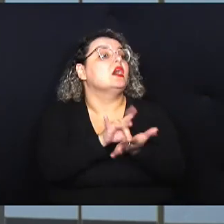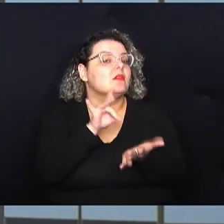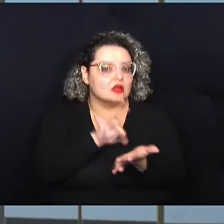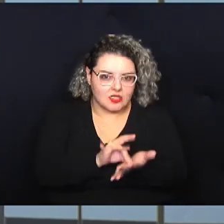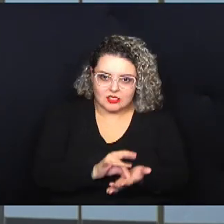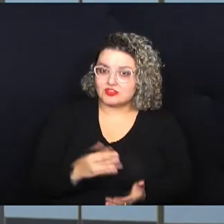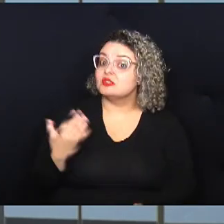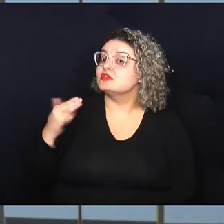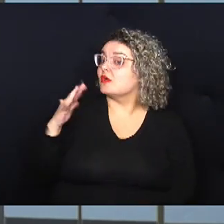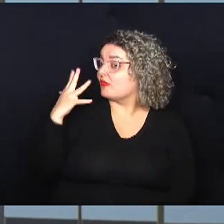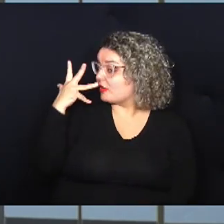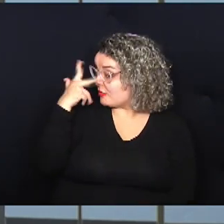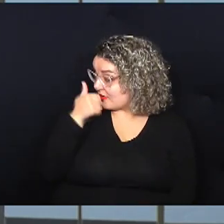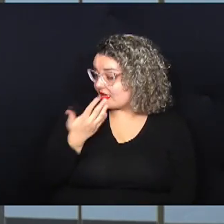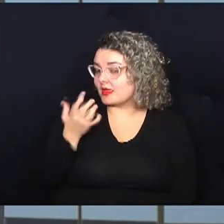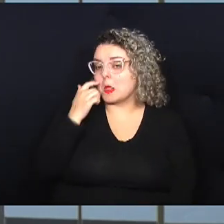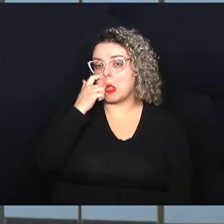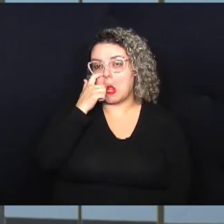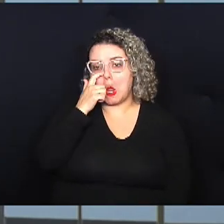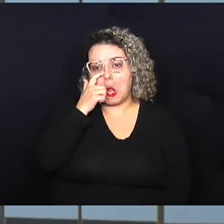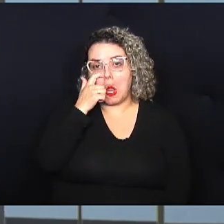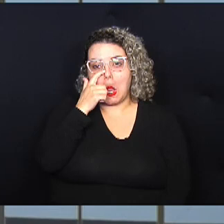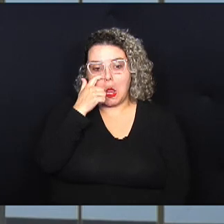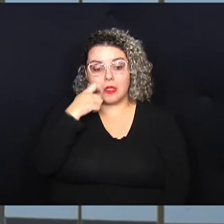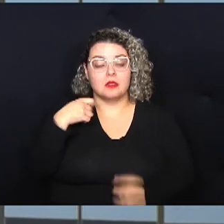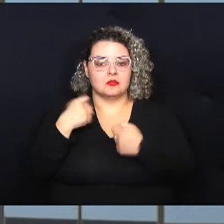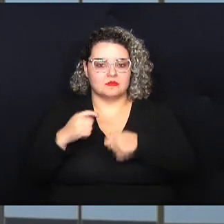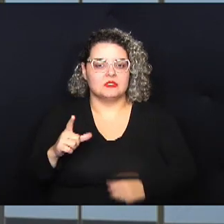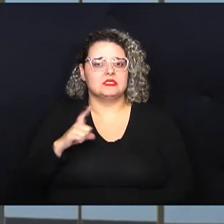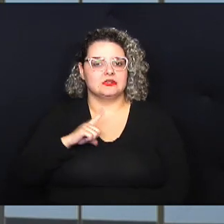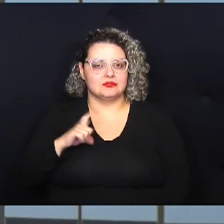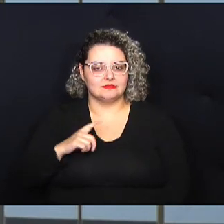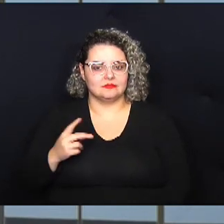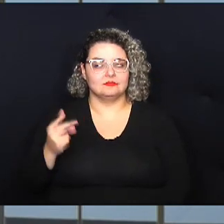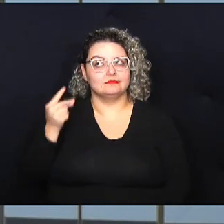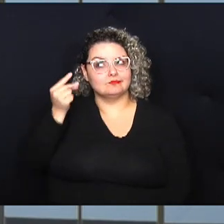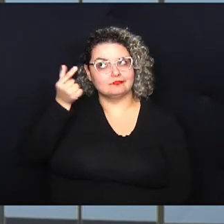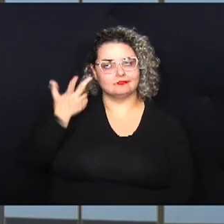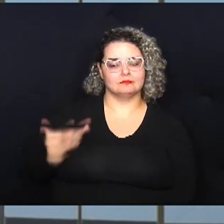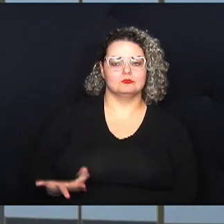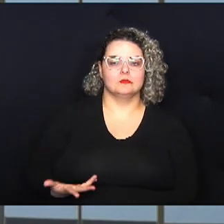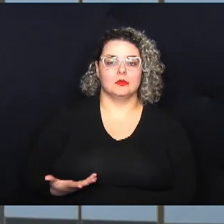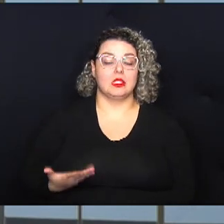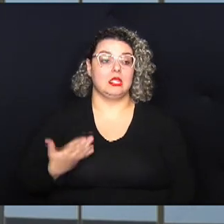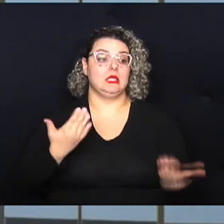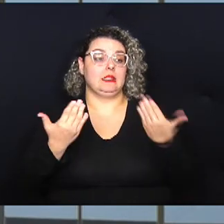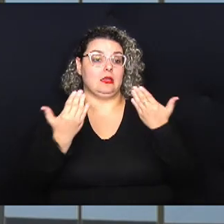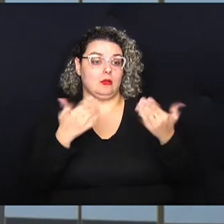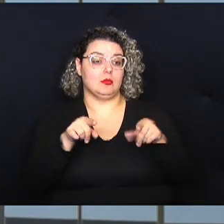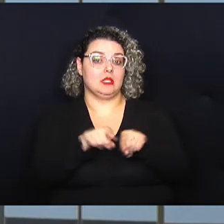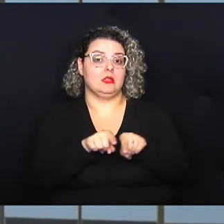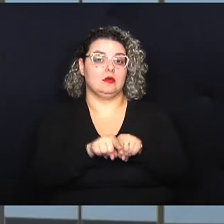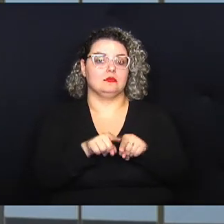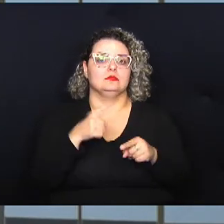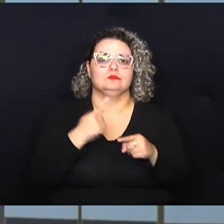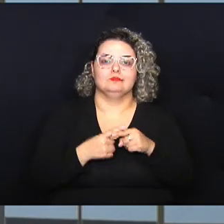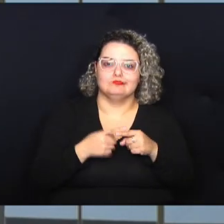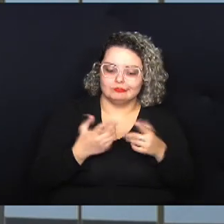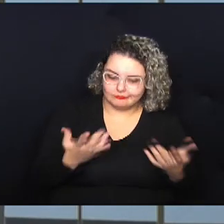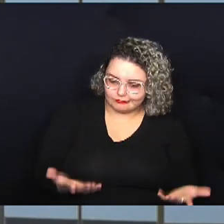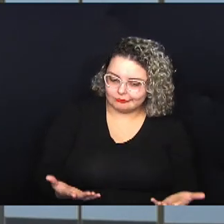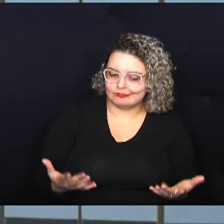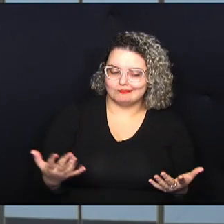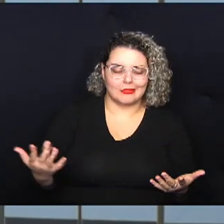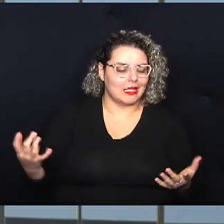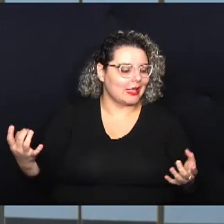o que é bonito, Só né? o que é bonito. Então a gente tem que ter esse feeling. E tem que tomar muito cuidado com aquela questão da comparação também, porque isso, isso acaba